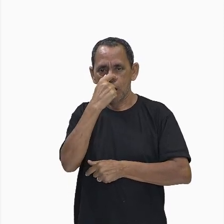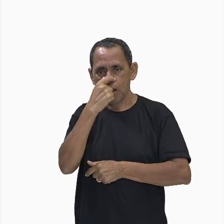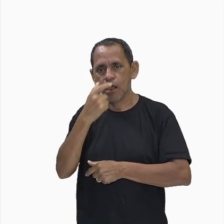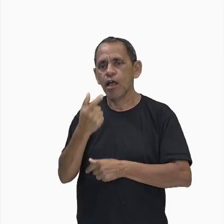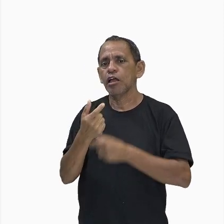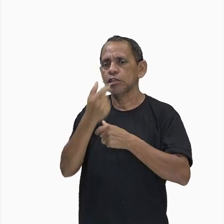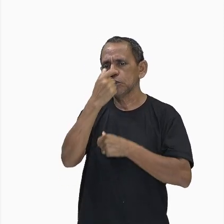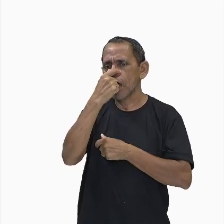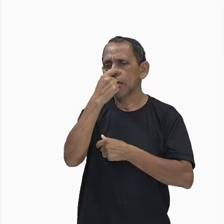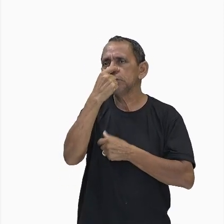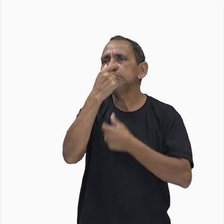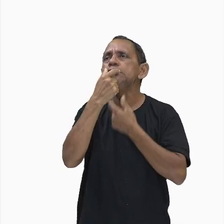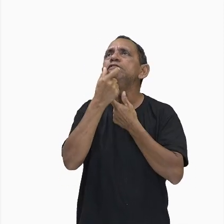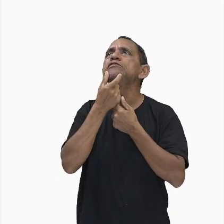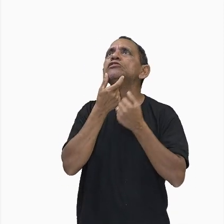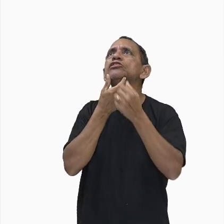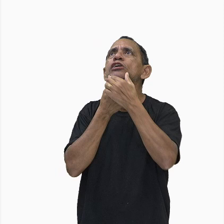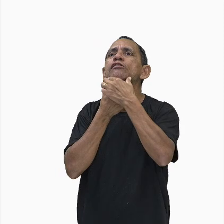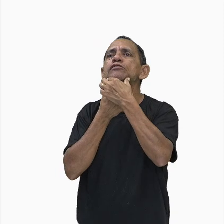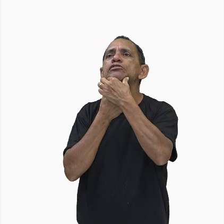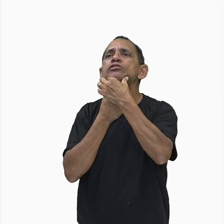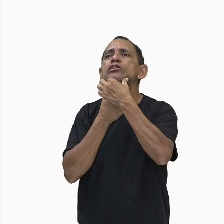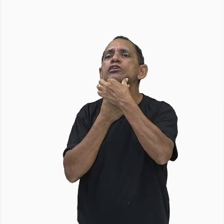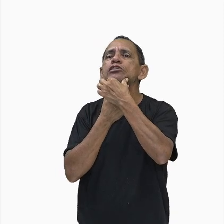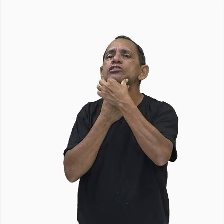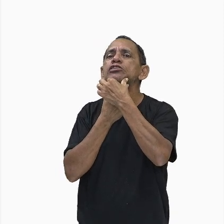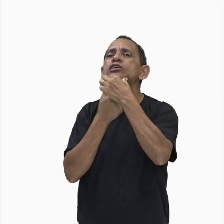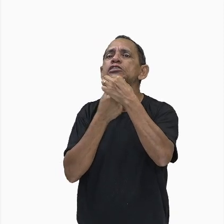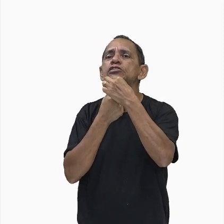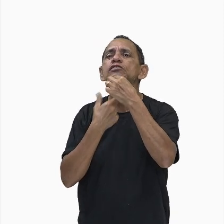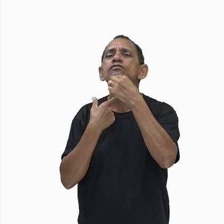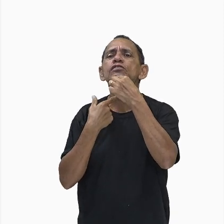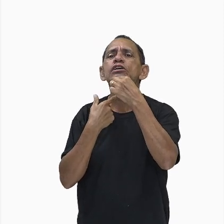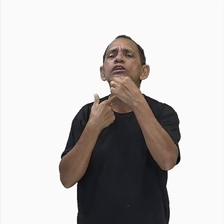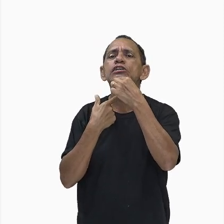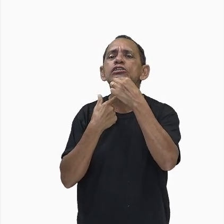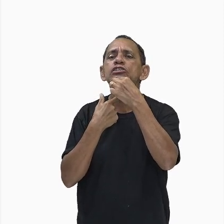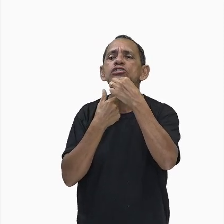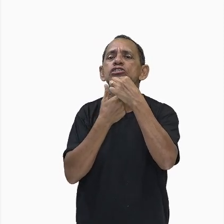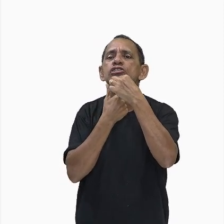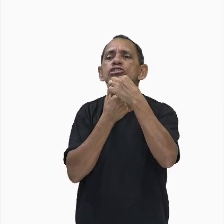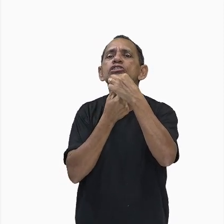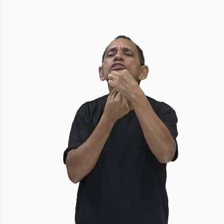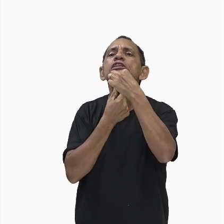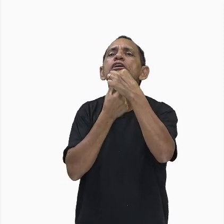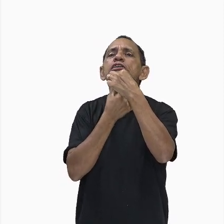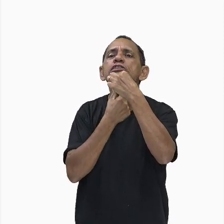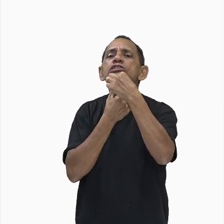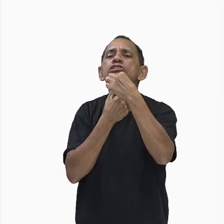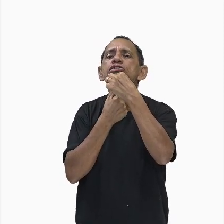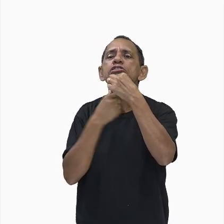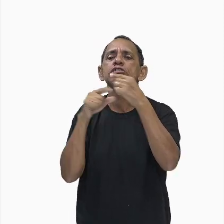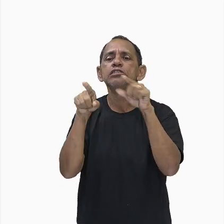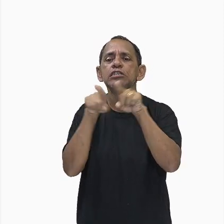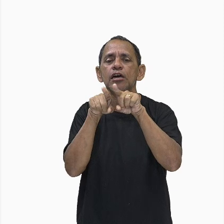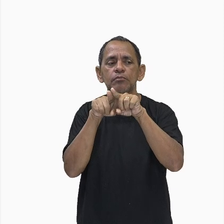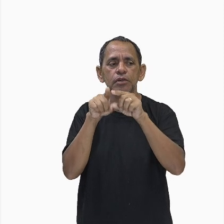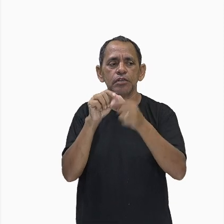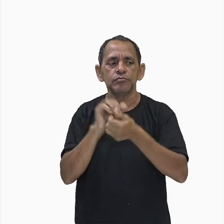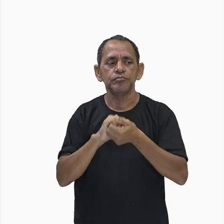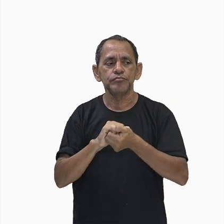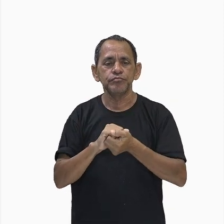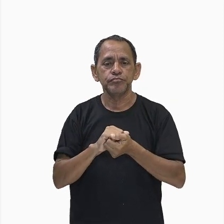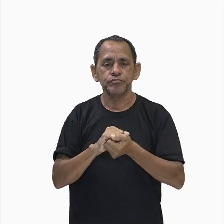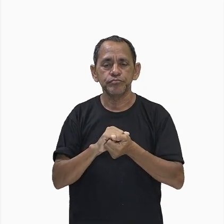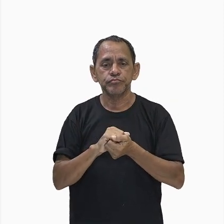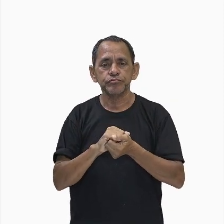As cavidades nasais, a faringe e a laringe, tá? Então, nós temos aí a